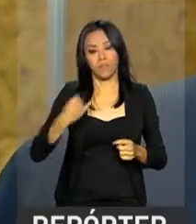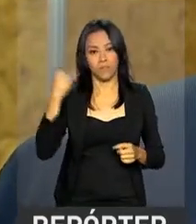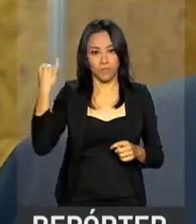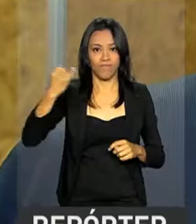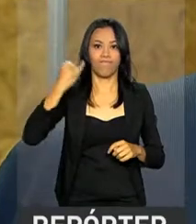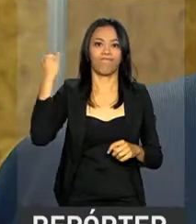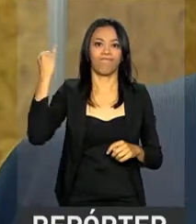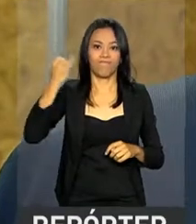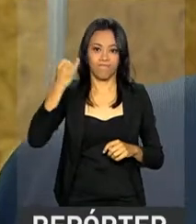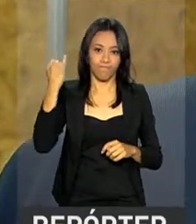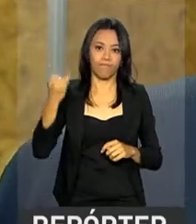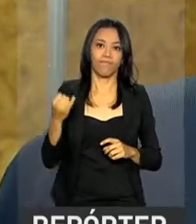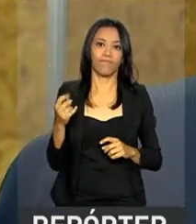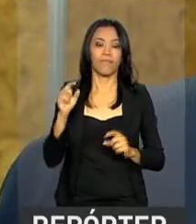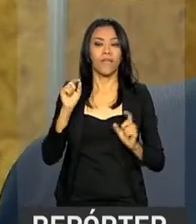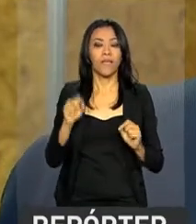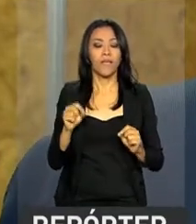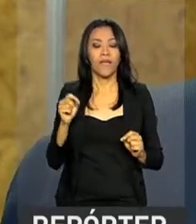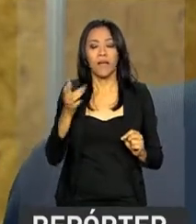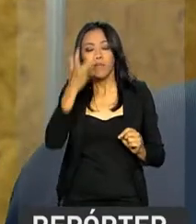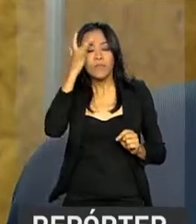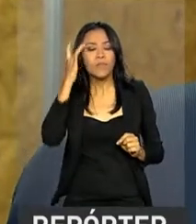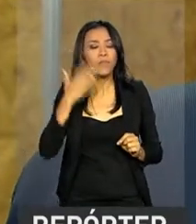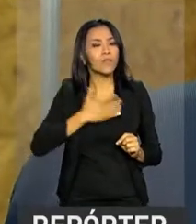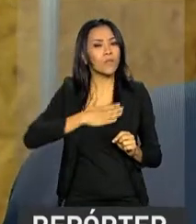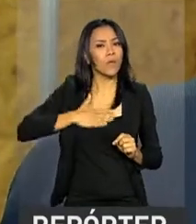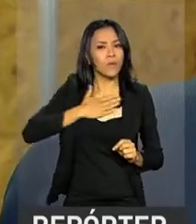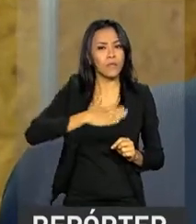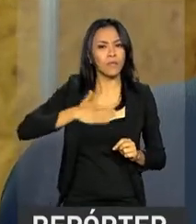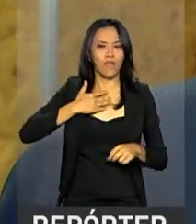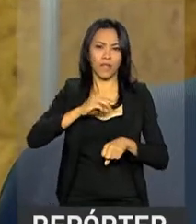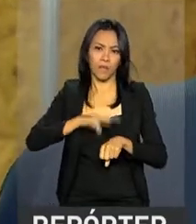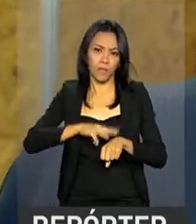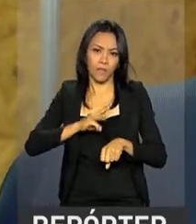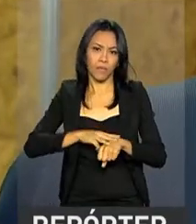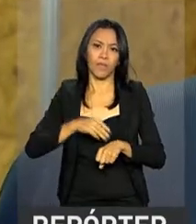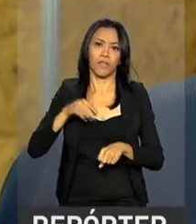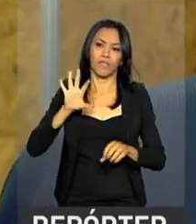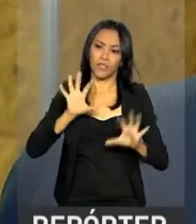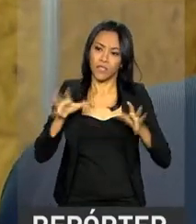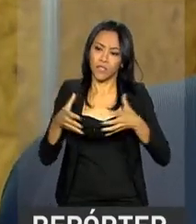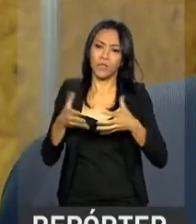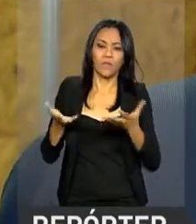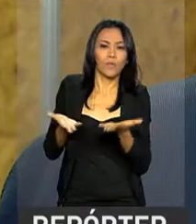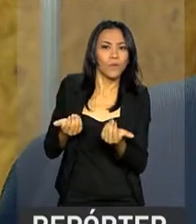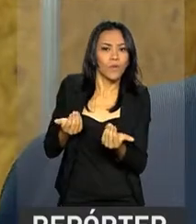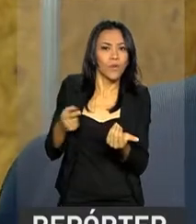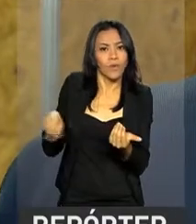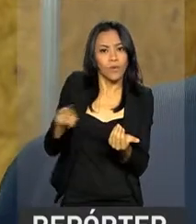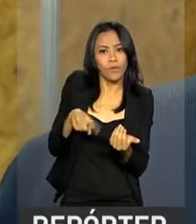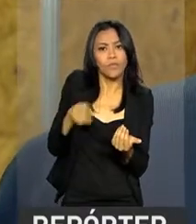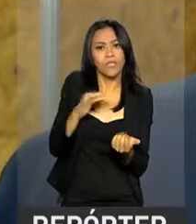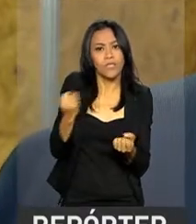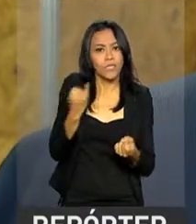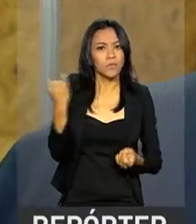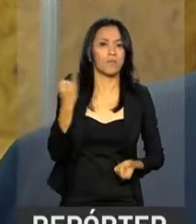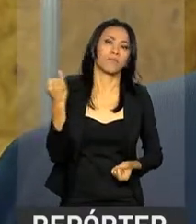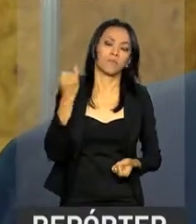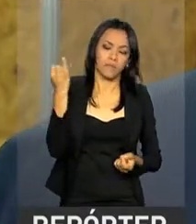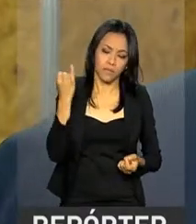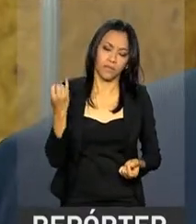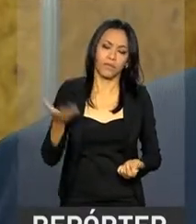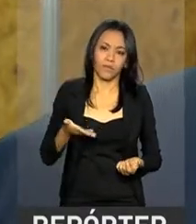introduzir o sabor da matemática nos jovens, nas questões importantes.